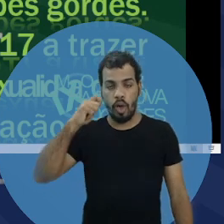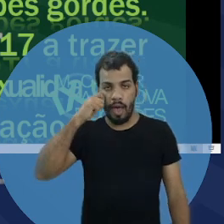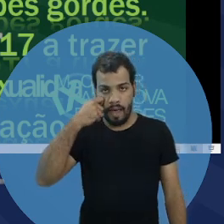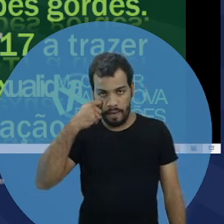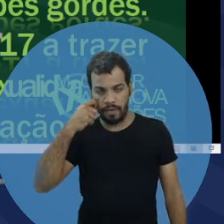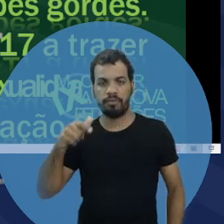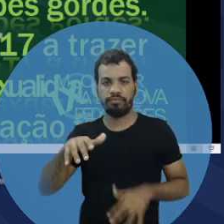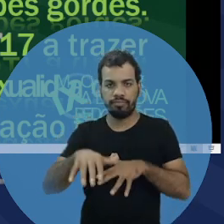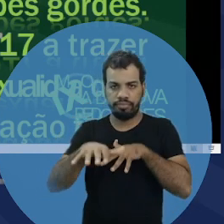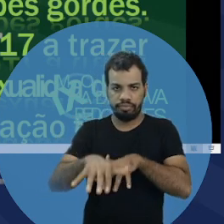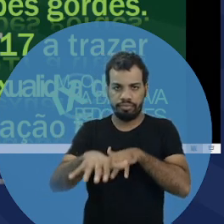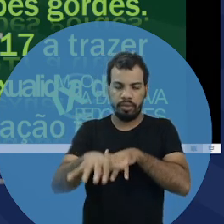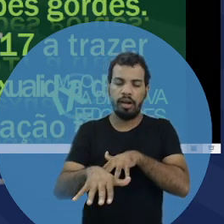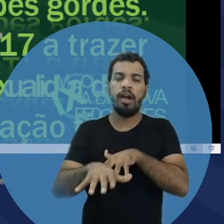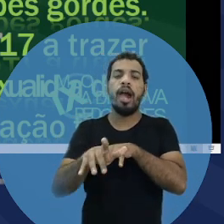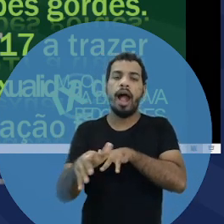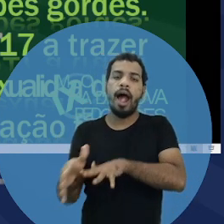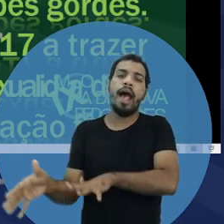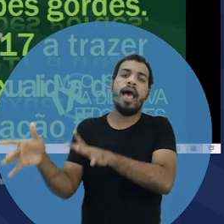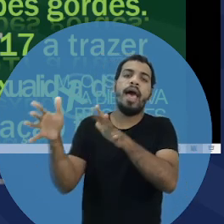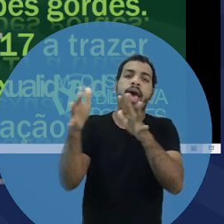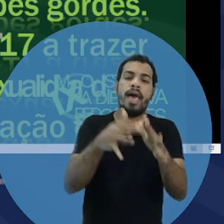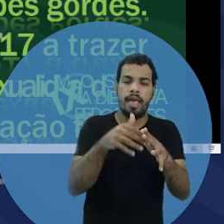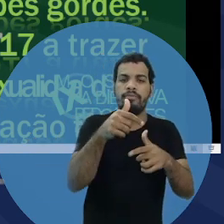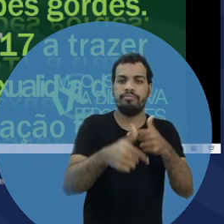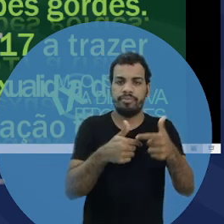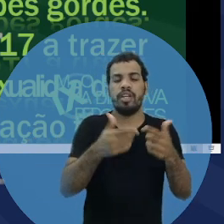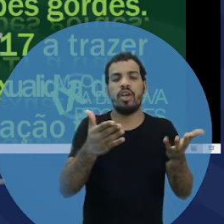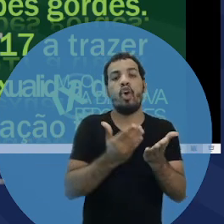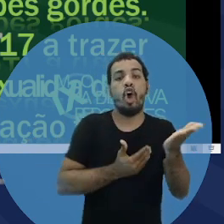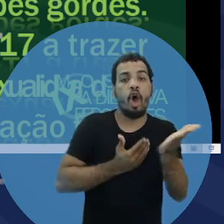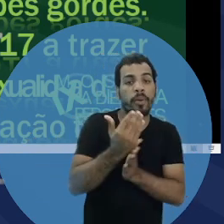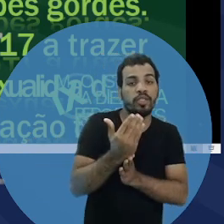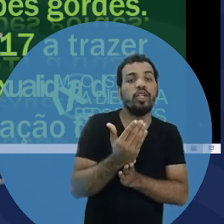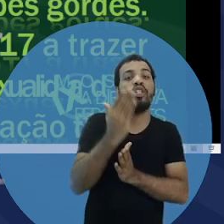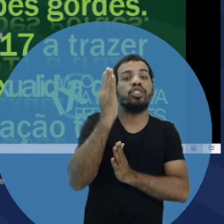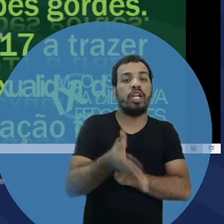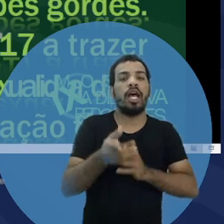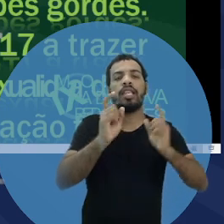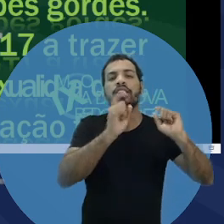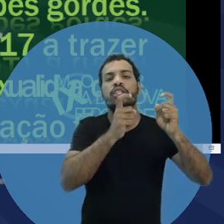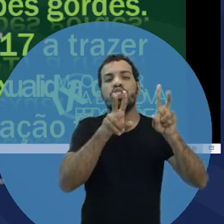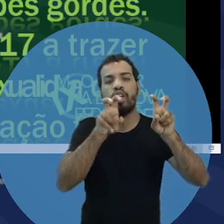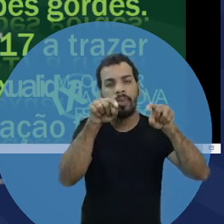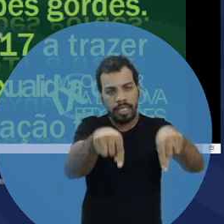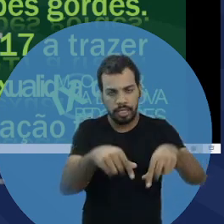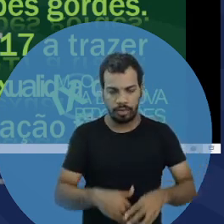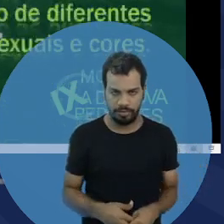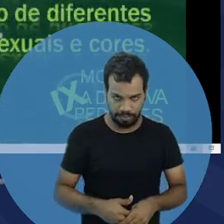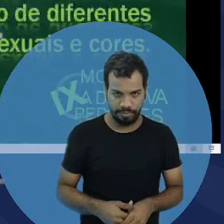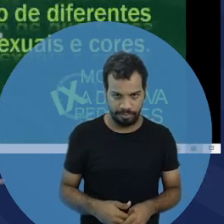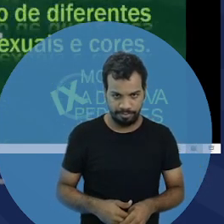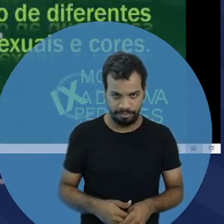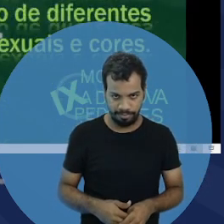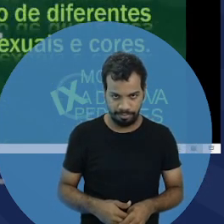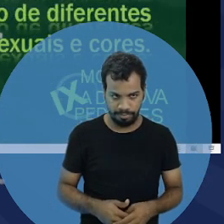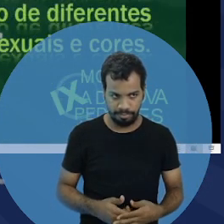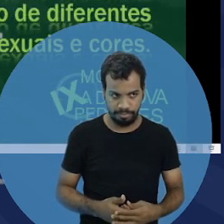nossas atividades, a gente começou a discutir sobre isso. Pode passar.